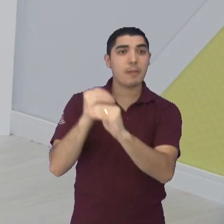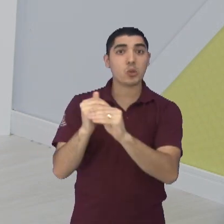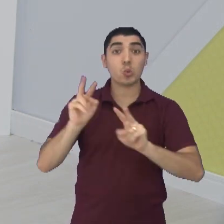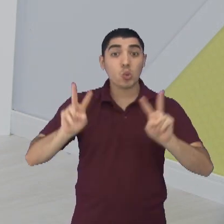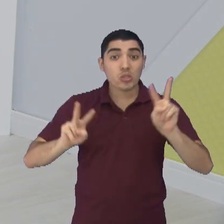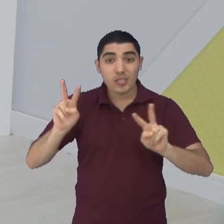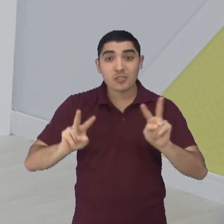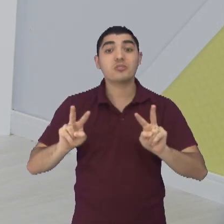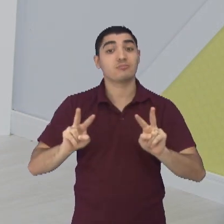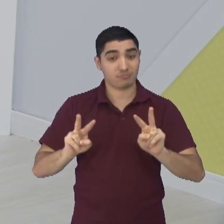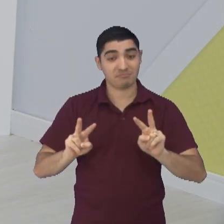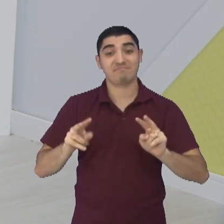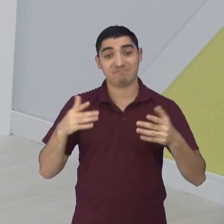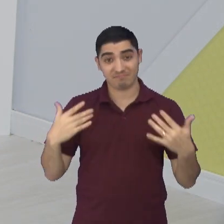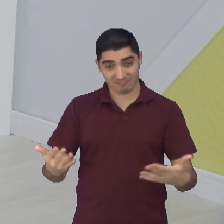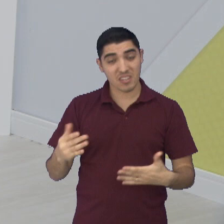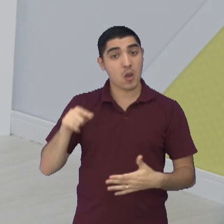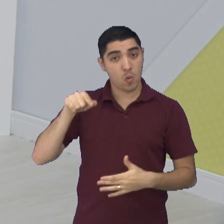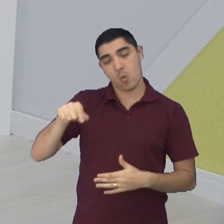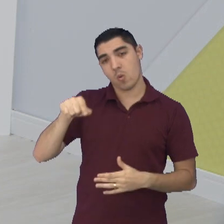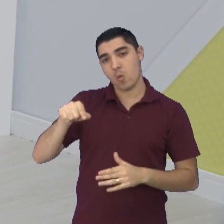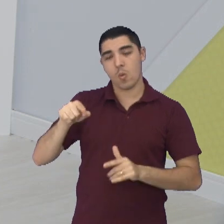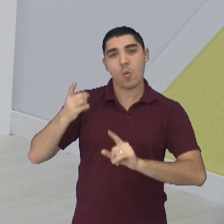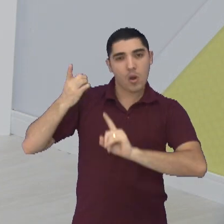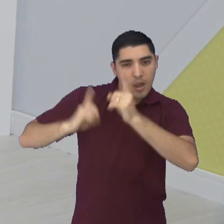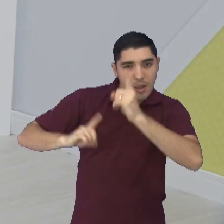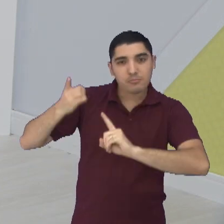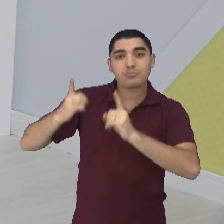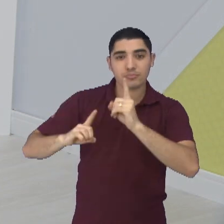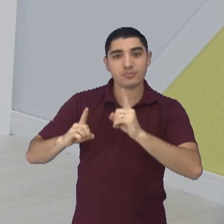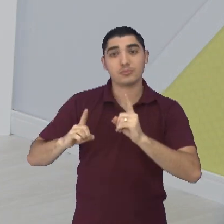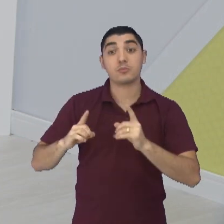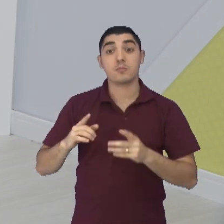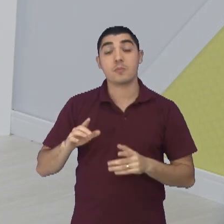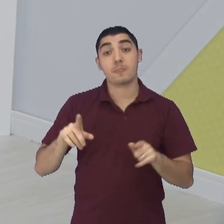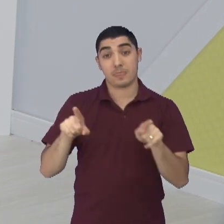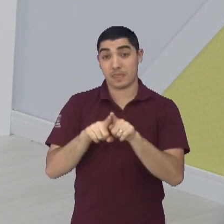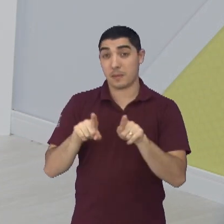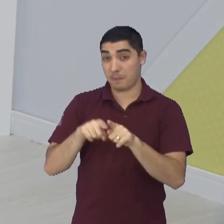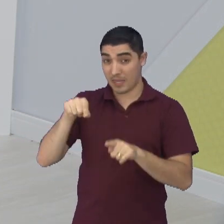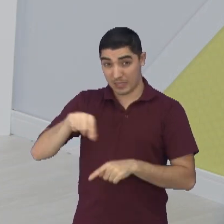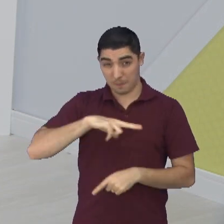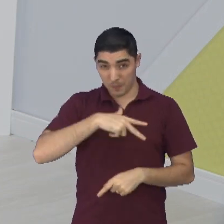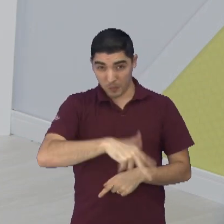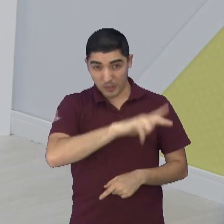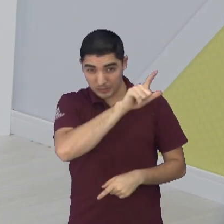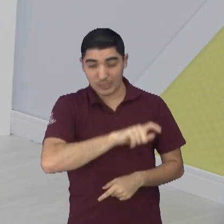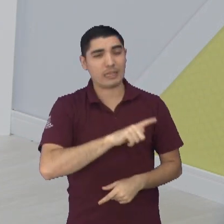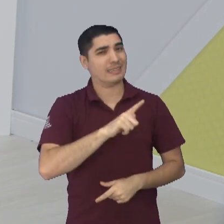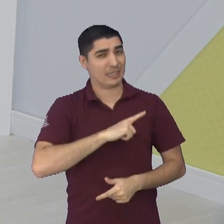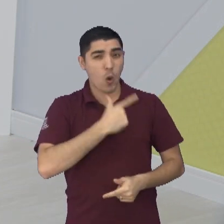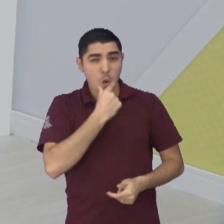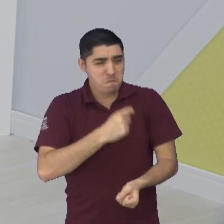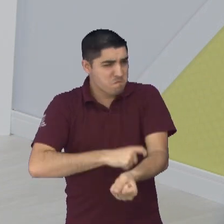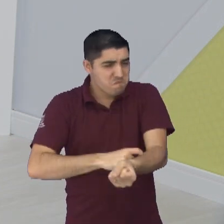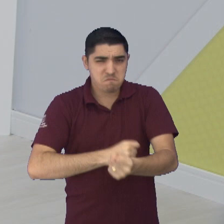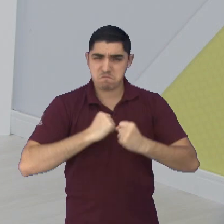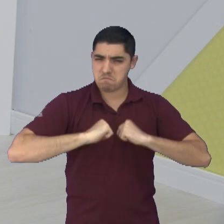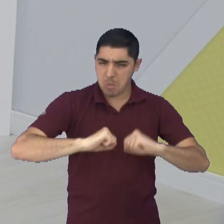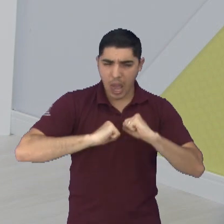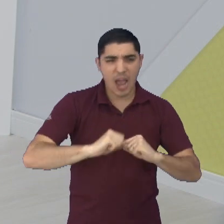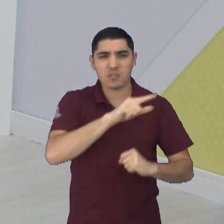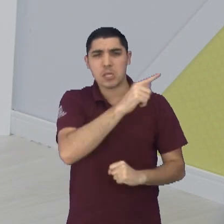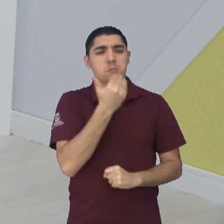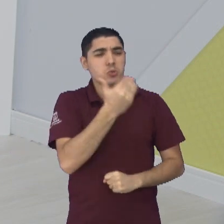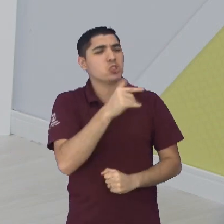oitavo colocado, Grêmio Prudente avançou, Portuguesa parou, pensa, a Leões da Fabulosa está bravo, uma barbaridade, está pedindo a cabeça do técnico, do